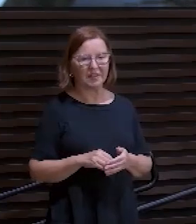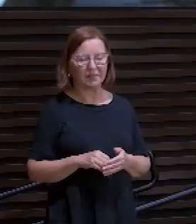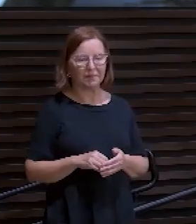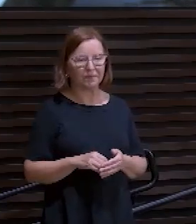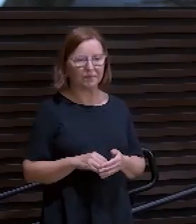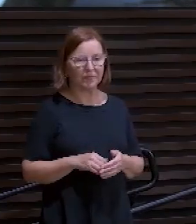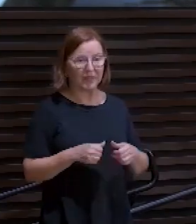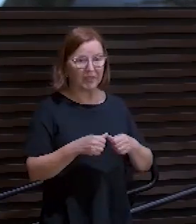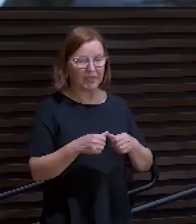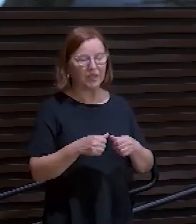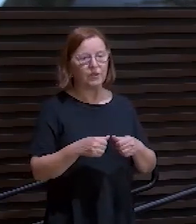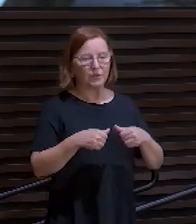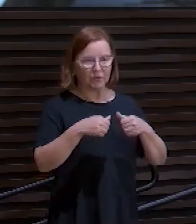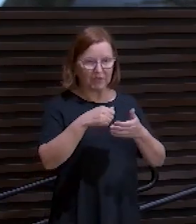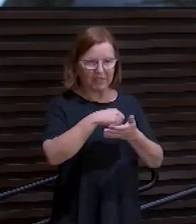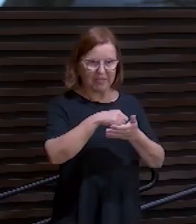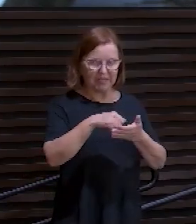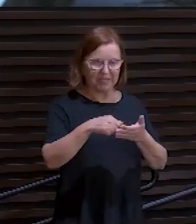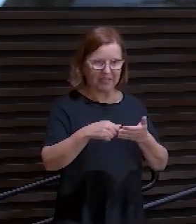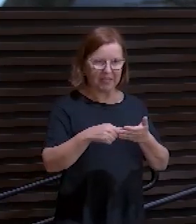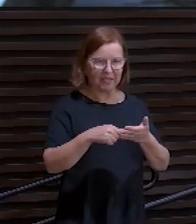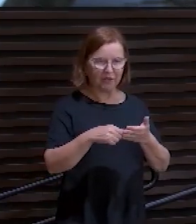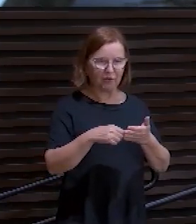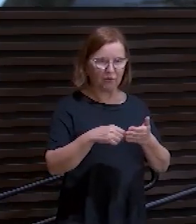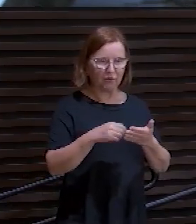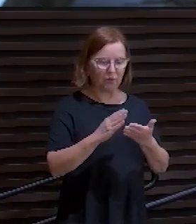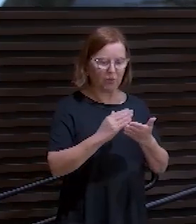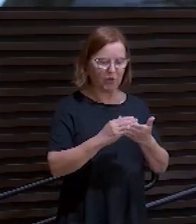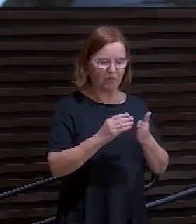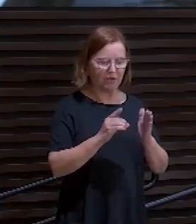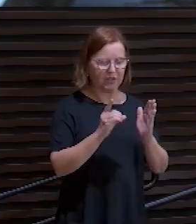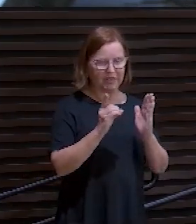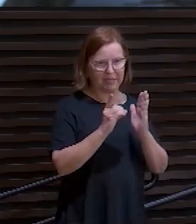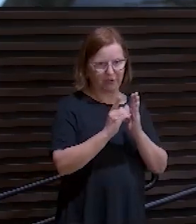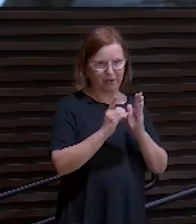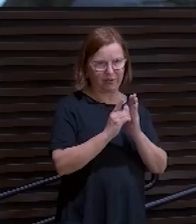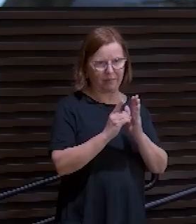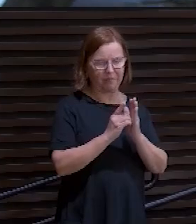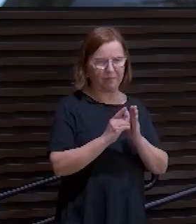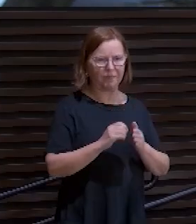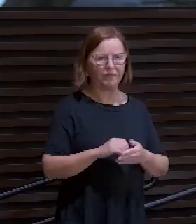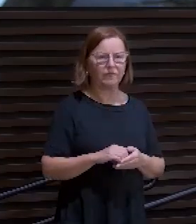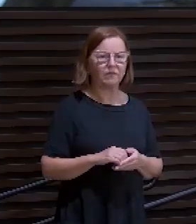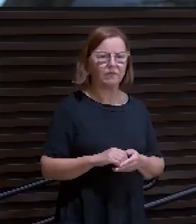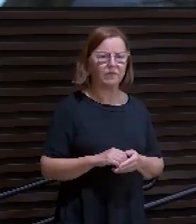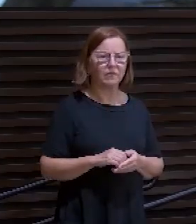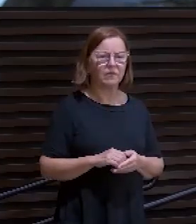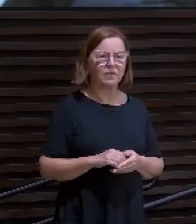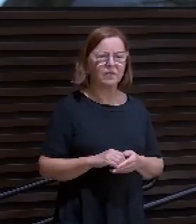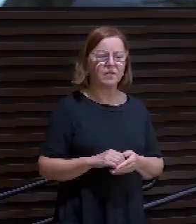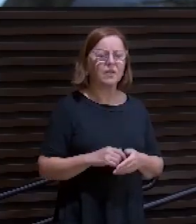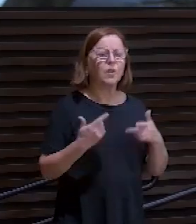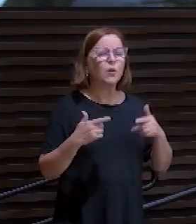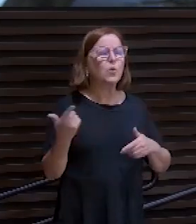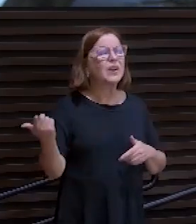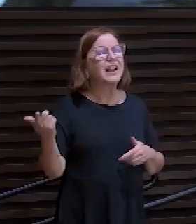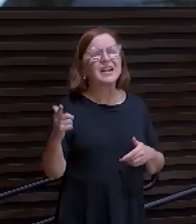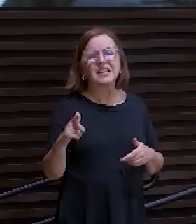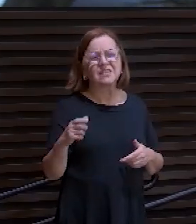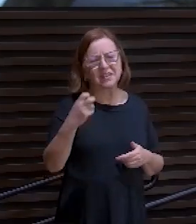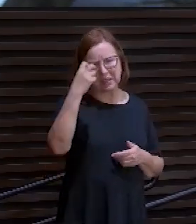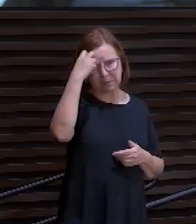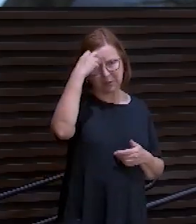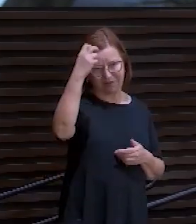em Deuteronômio. Que povo é esse? De onde procede essa sabedoria? Não é do povo. A